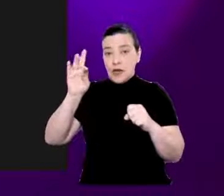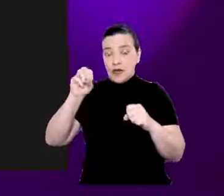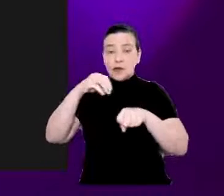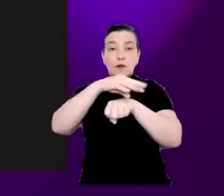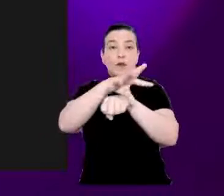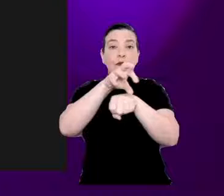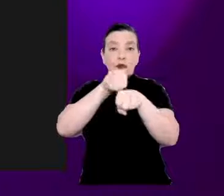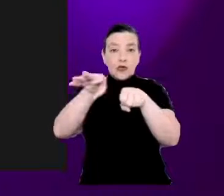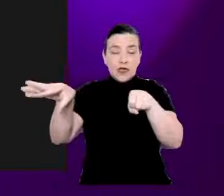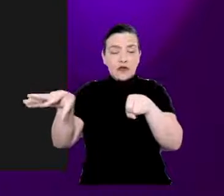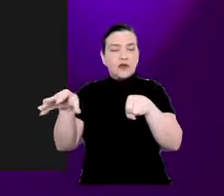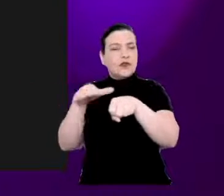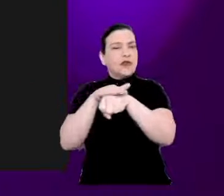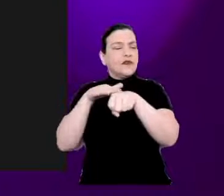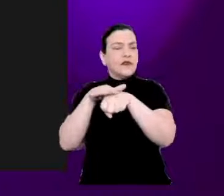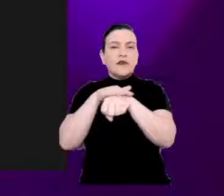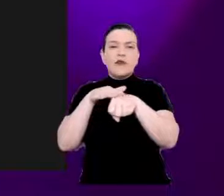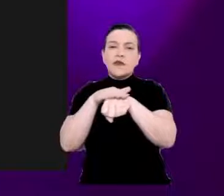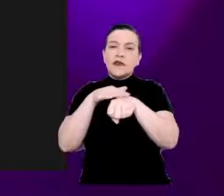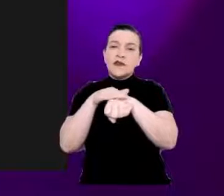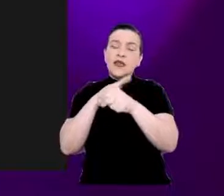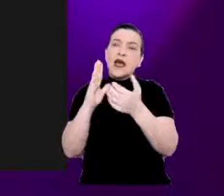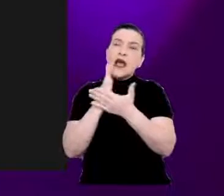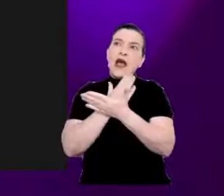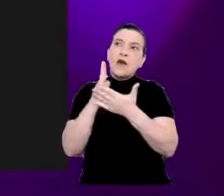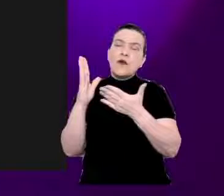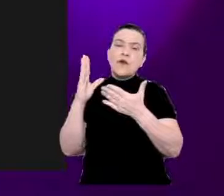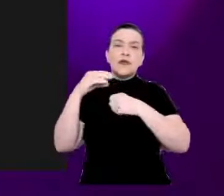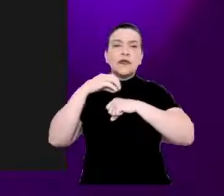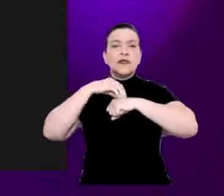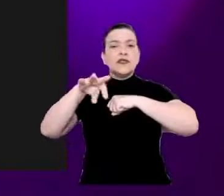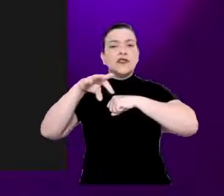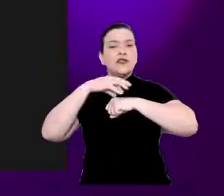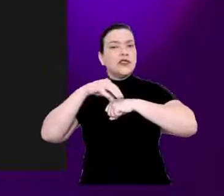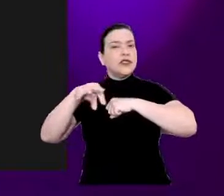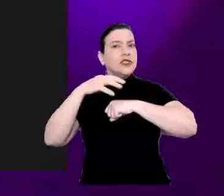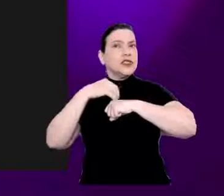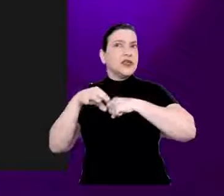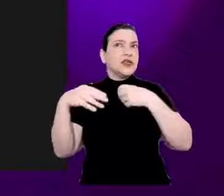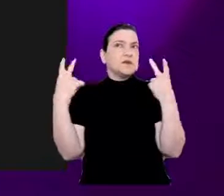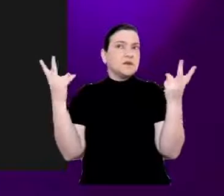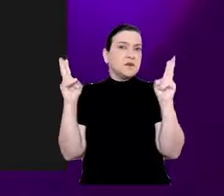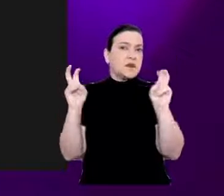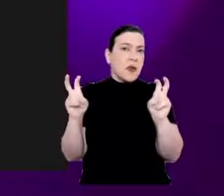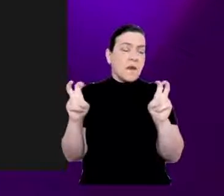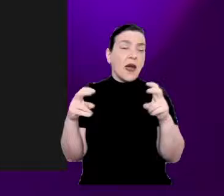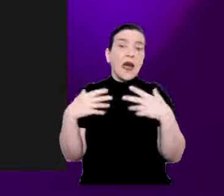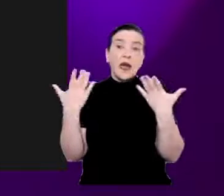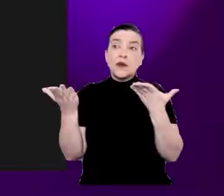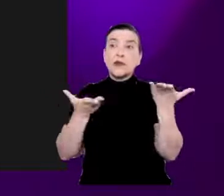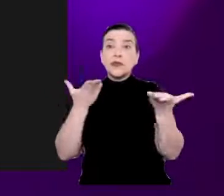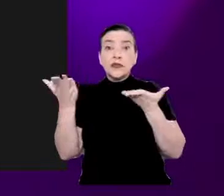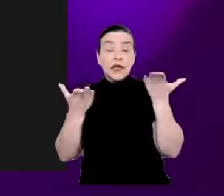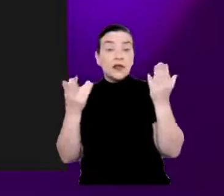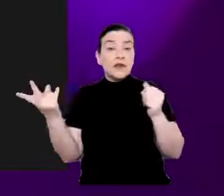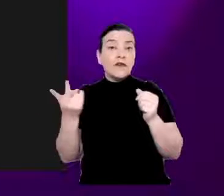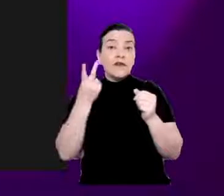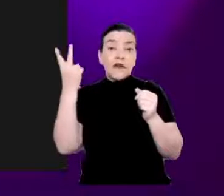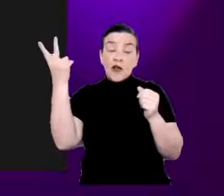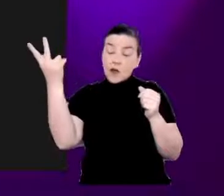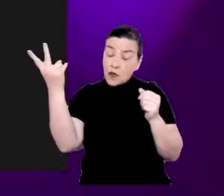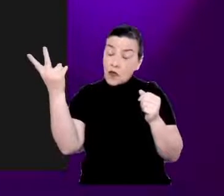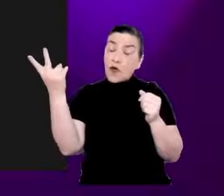faremos algumas discussões sobre o cuidado, o valor, a aplicação de